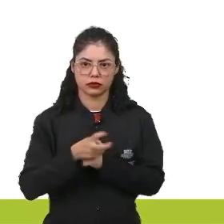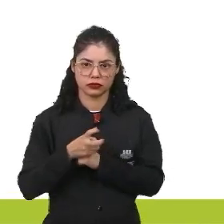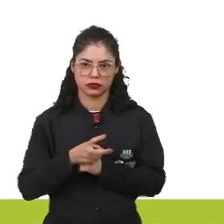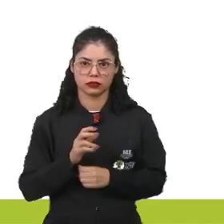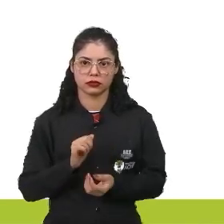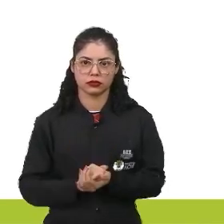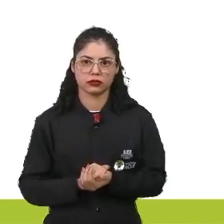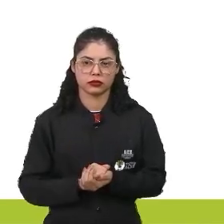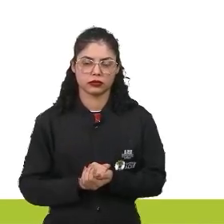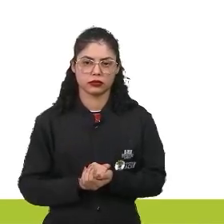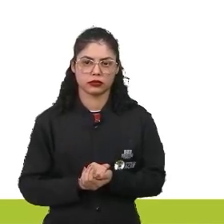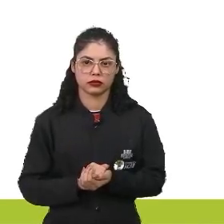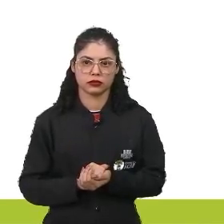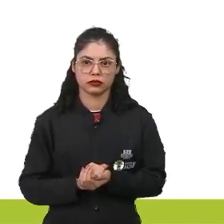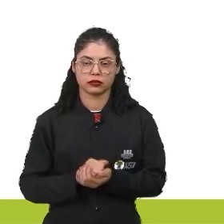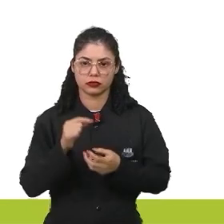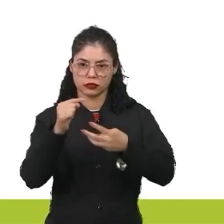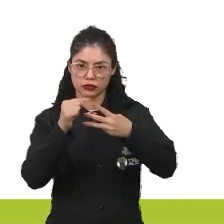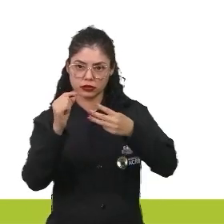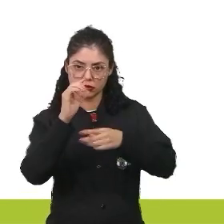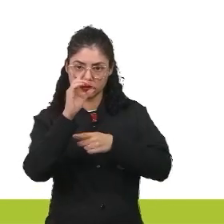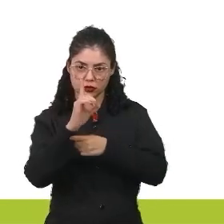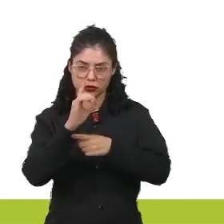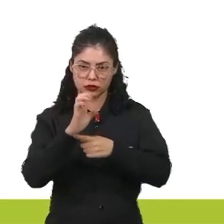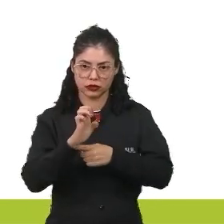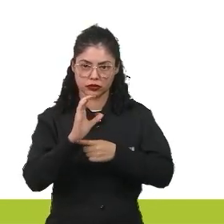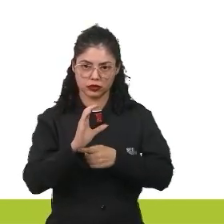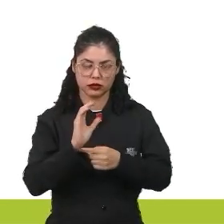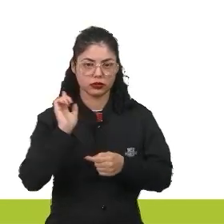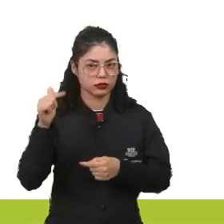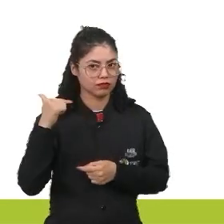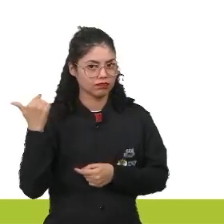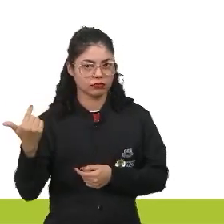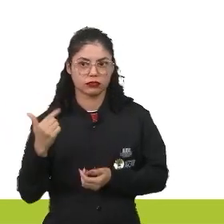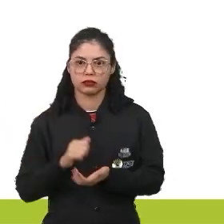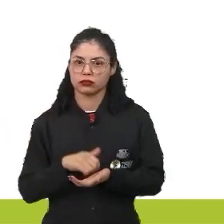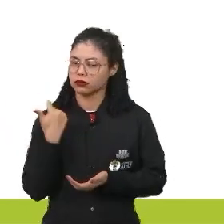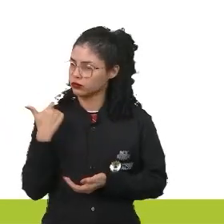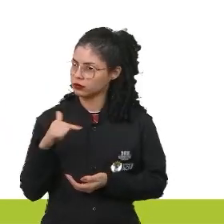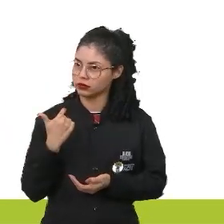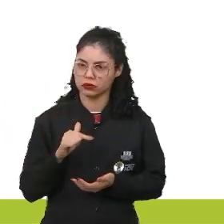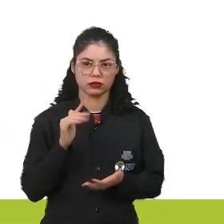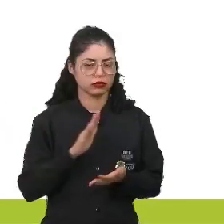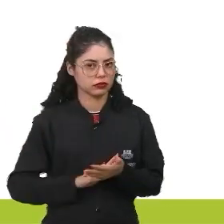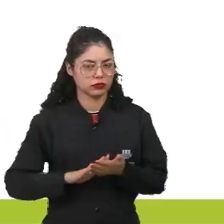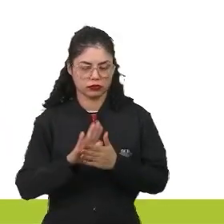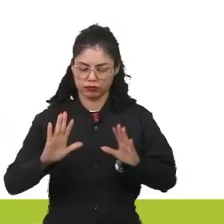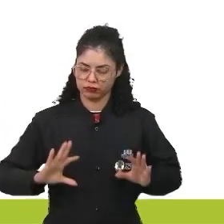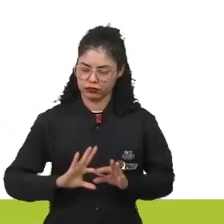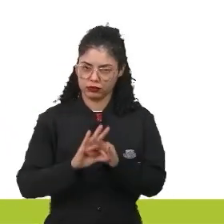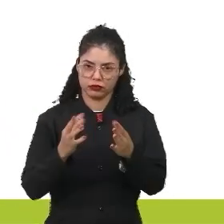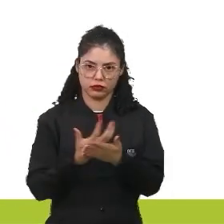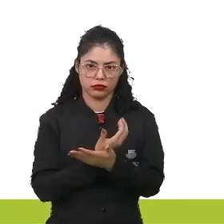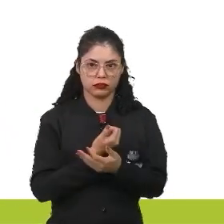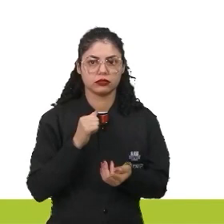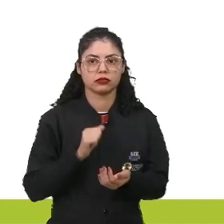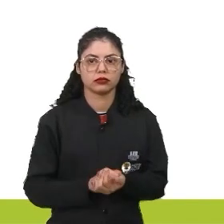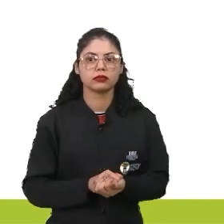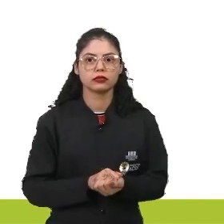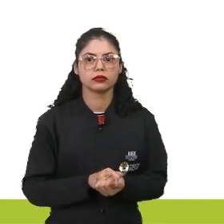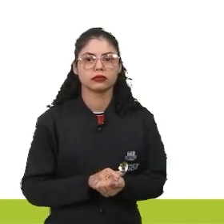Filtração, desinfecção e fluoretação são outros processos que não vai ser relacionado a retiradas de grande